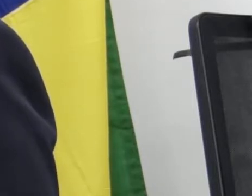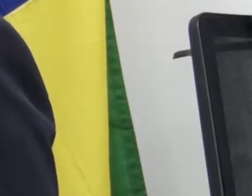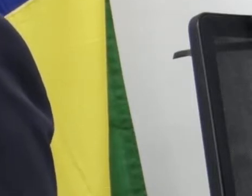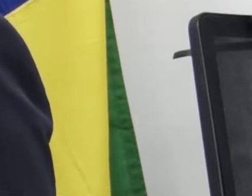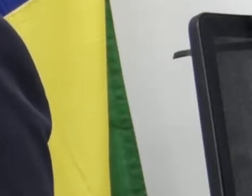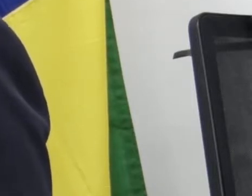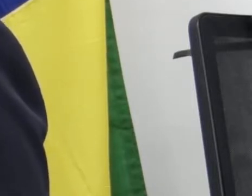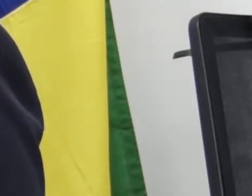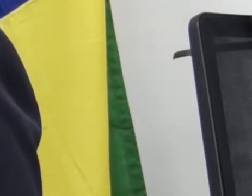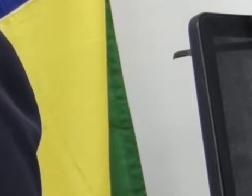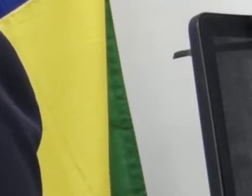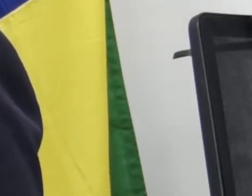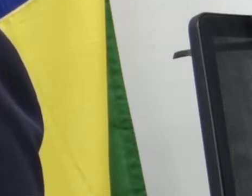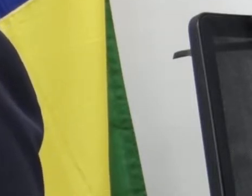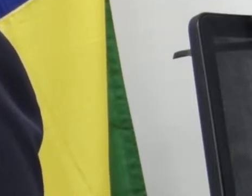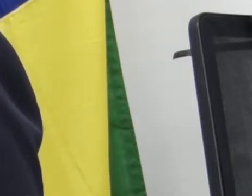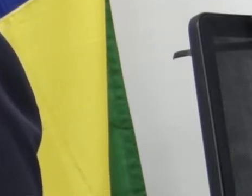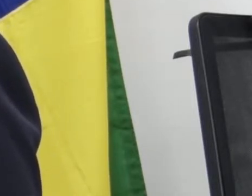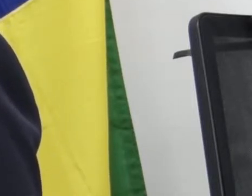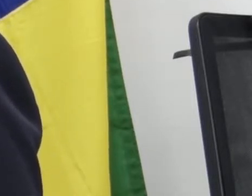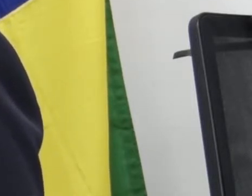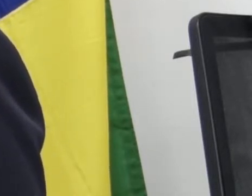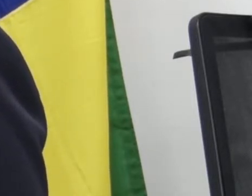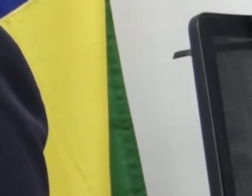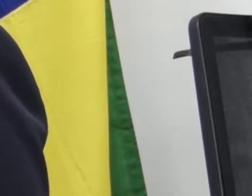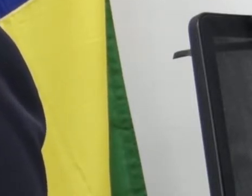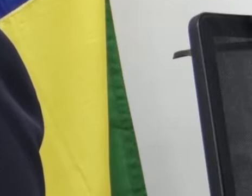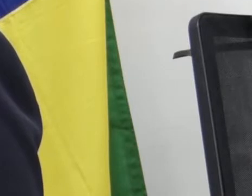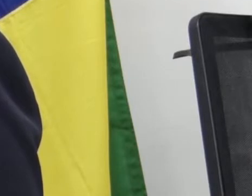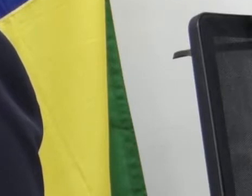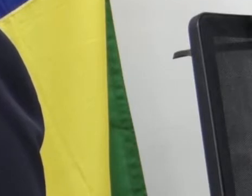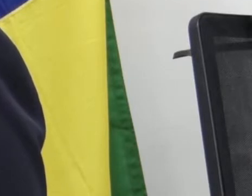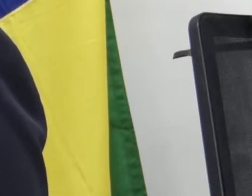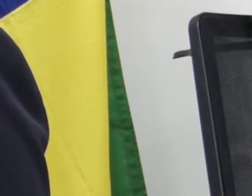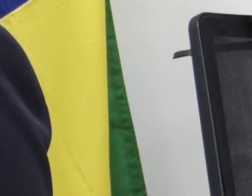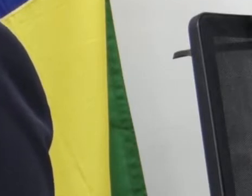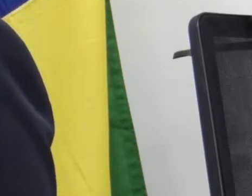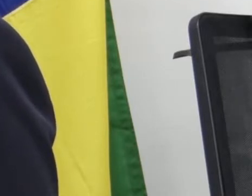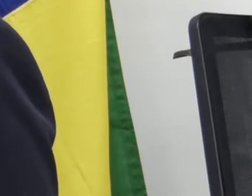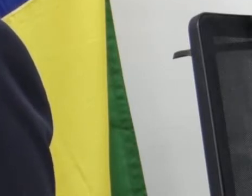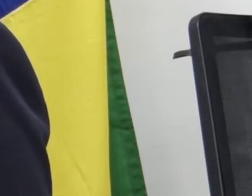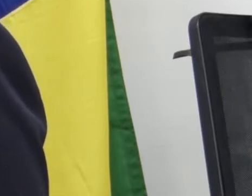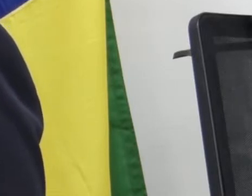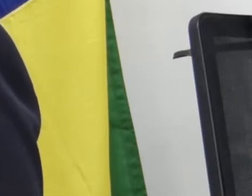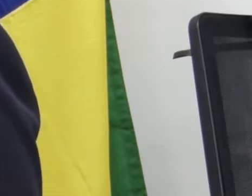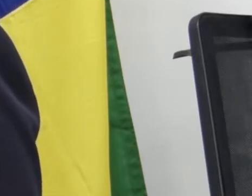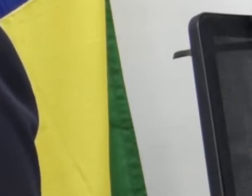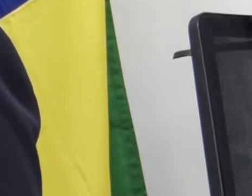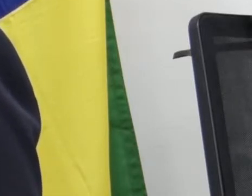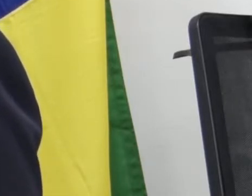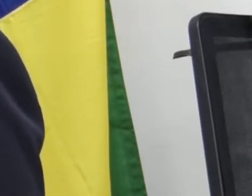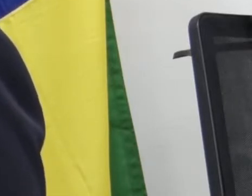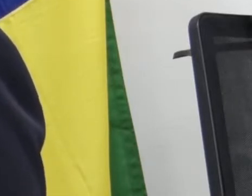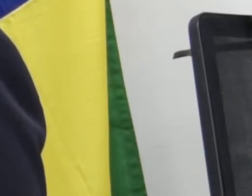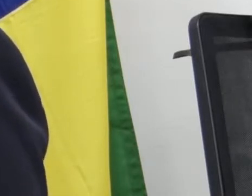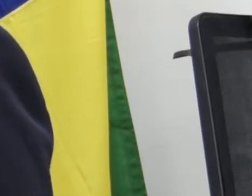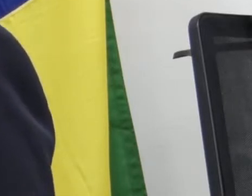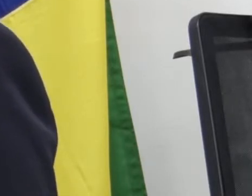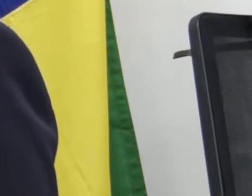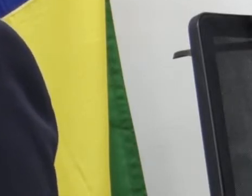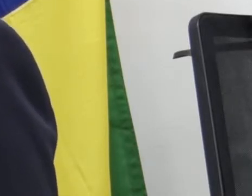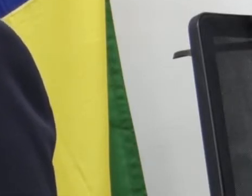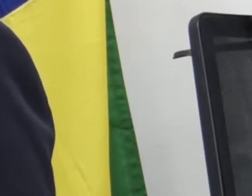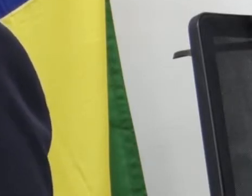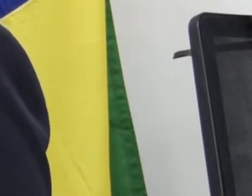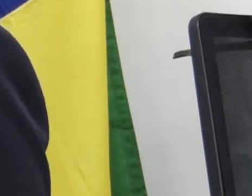total. Após um período em que foi necessária a abertura do comércio, enfim, da atividade econômica, naturalmente as pessoas começaram a